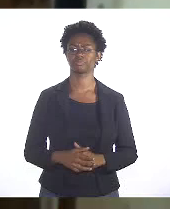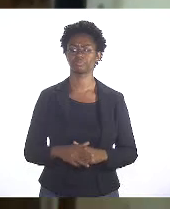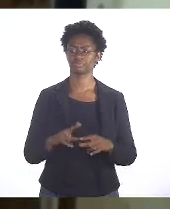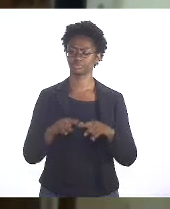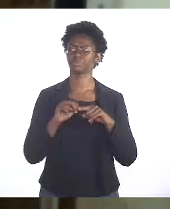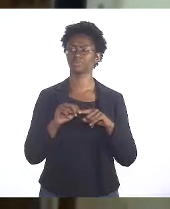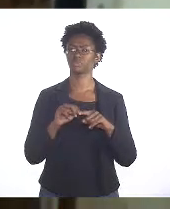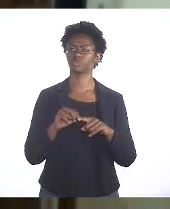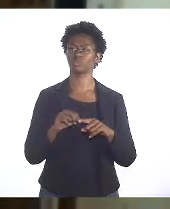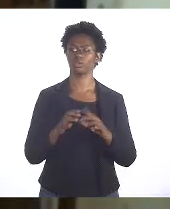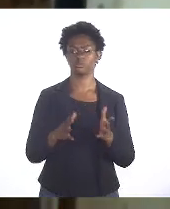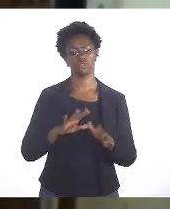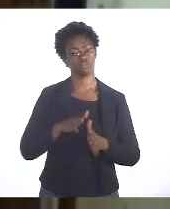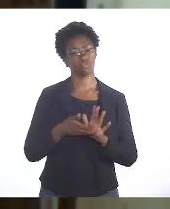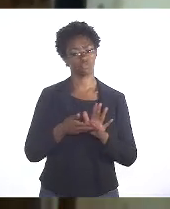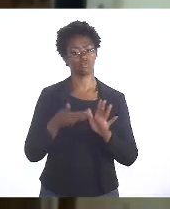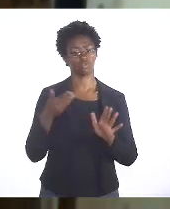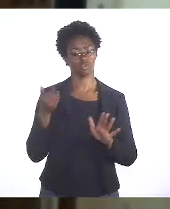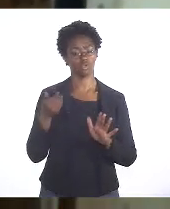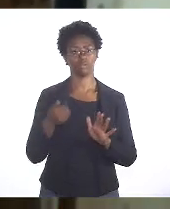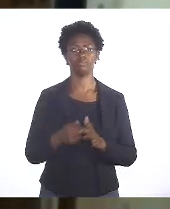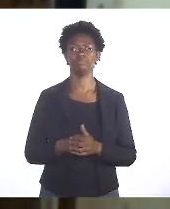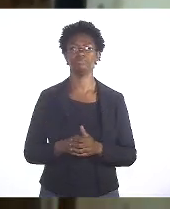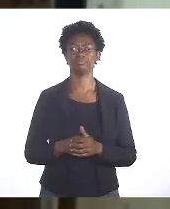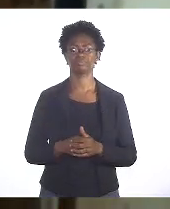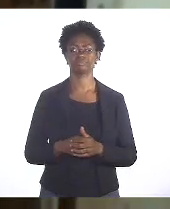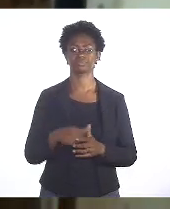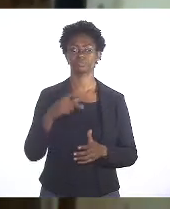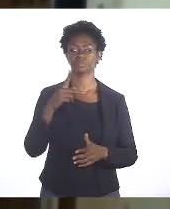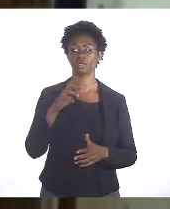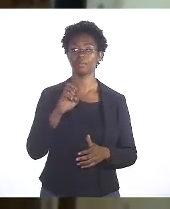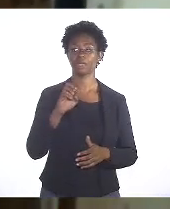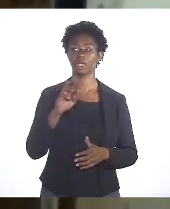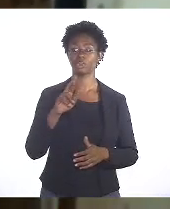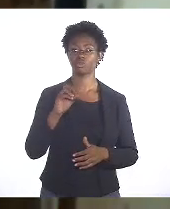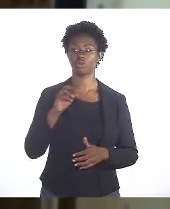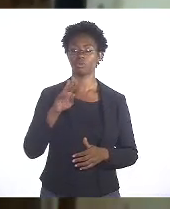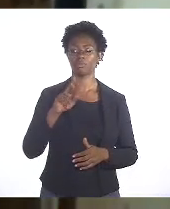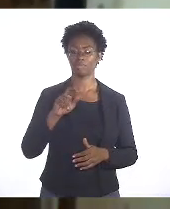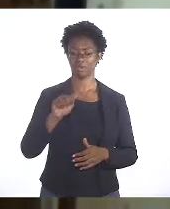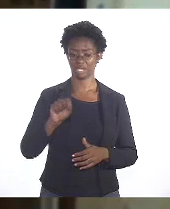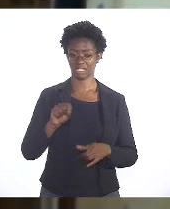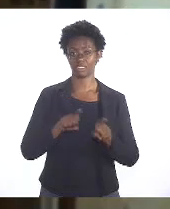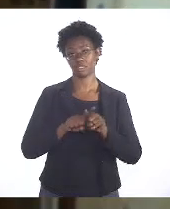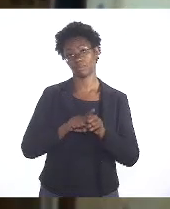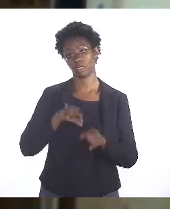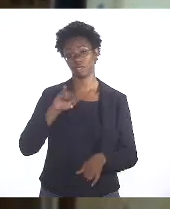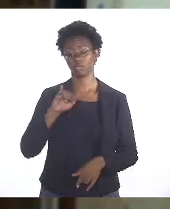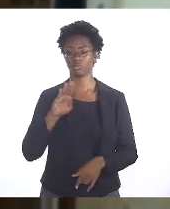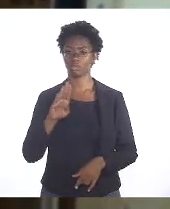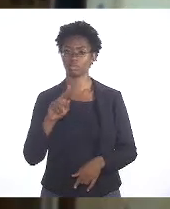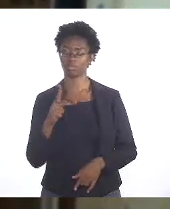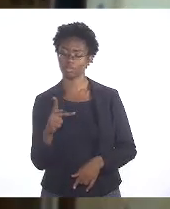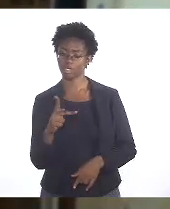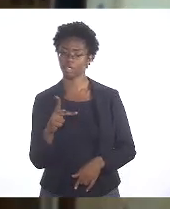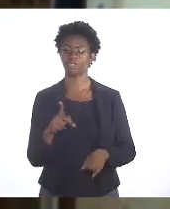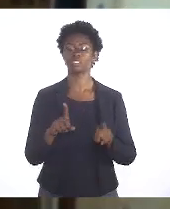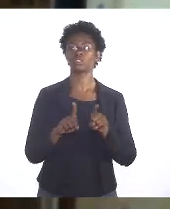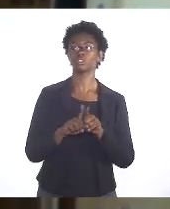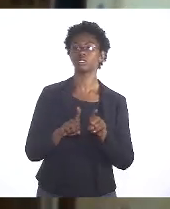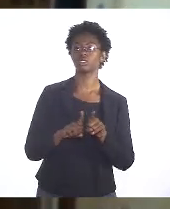porque, com exceção da Petrobras, do IBP e da